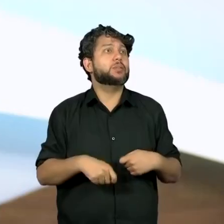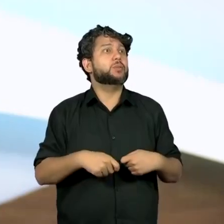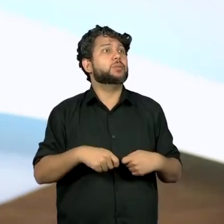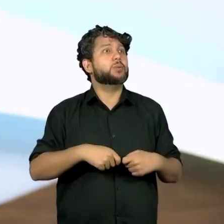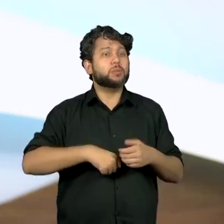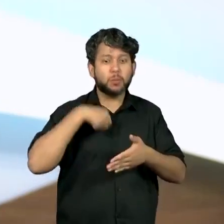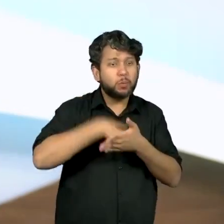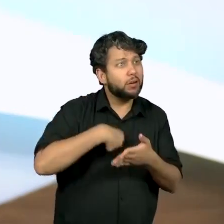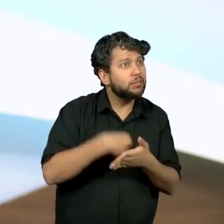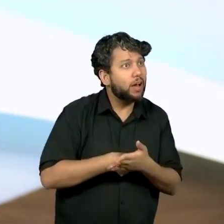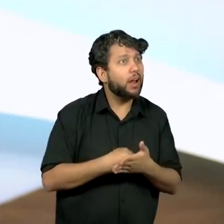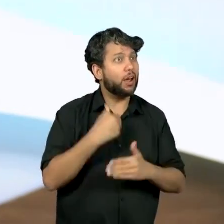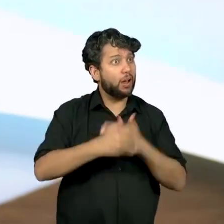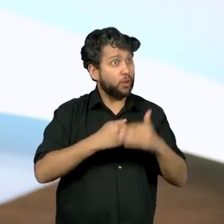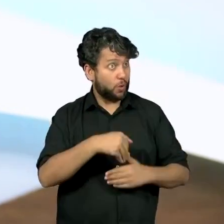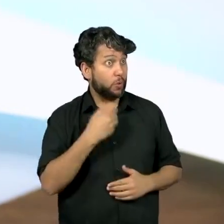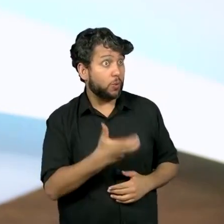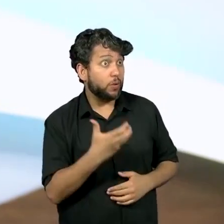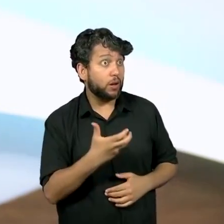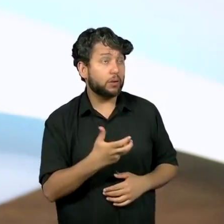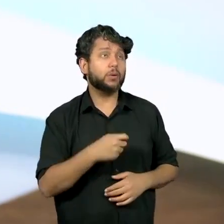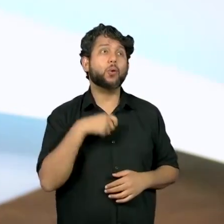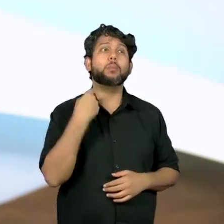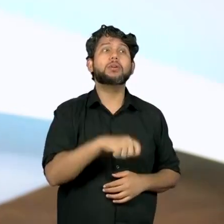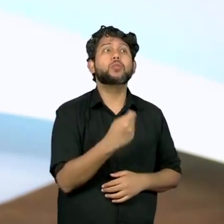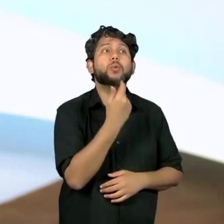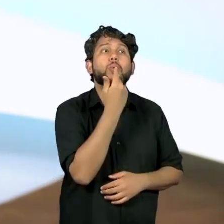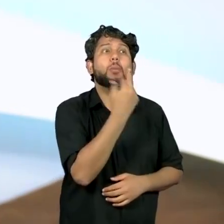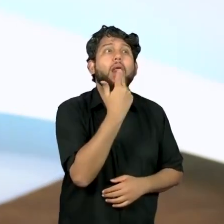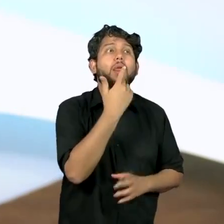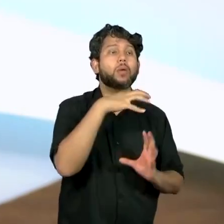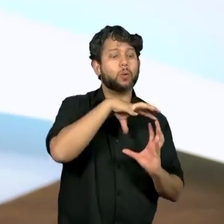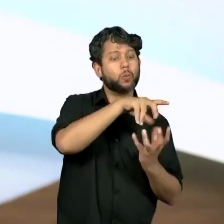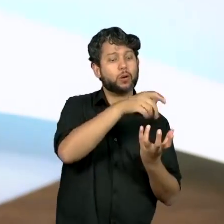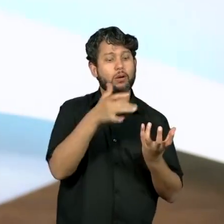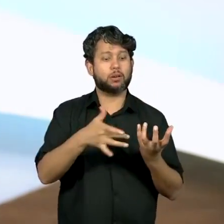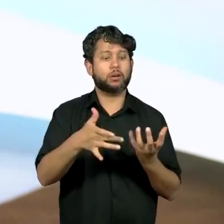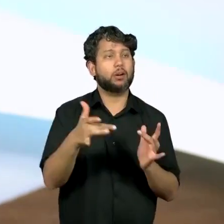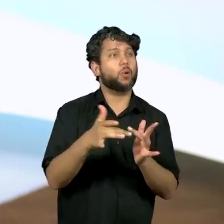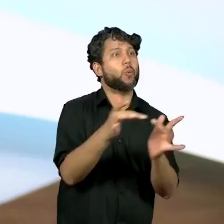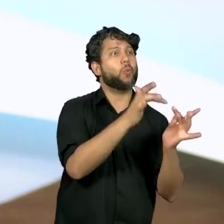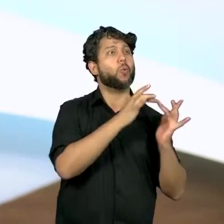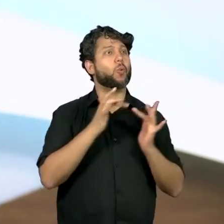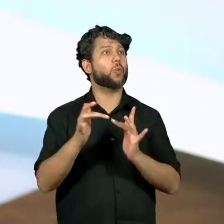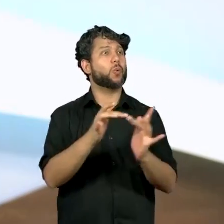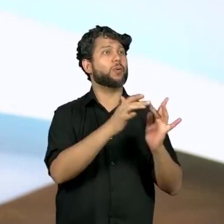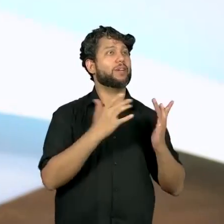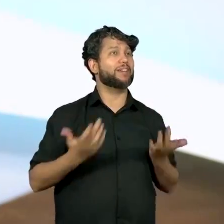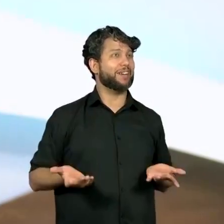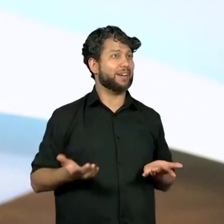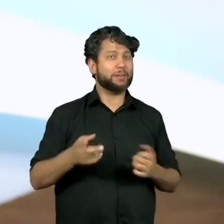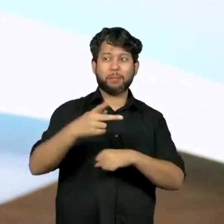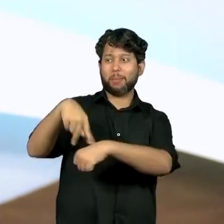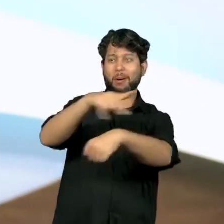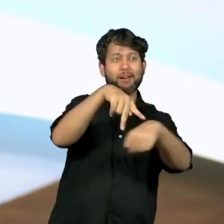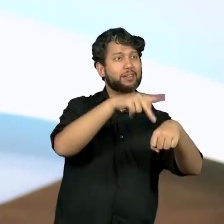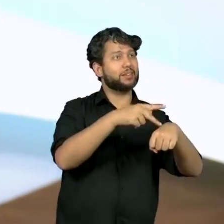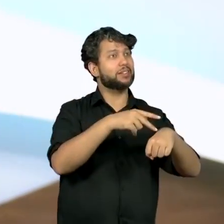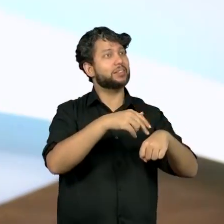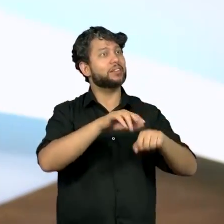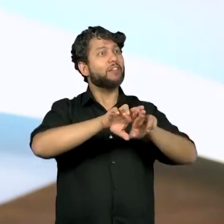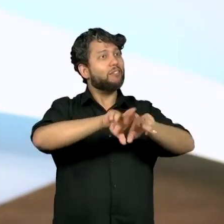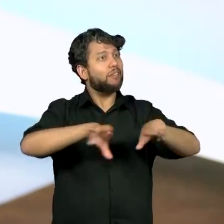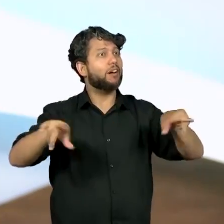vencer e para avançar. Eu tenho que trabalhar numa língua que possa fazer a comunicação entre os vários países. Começa por